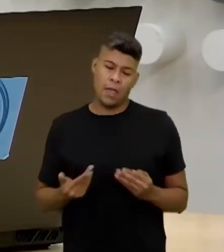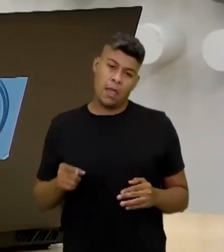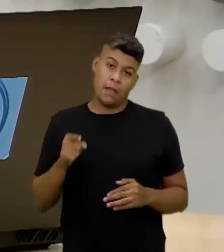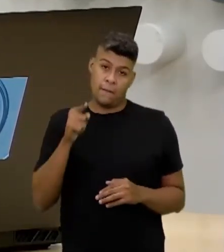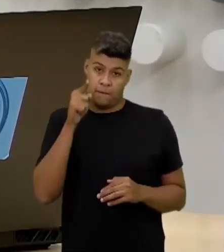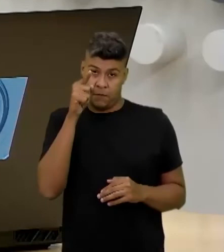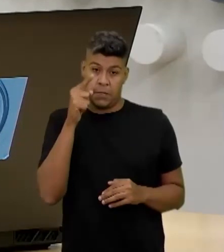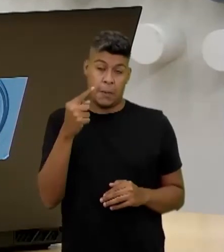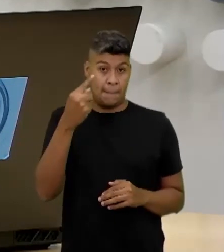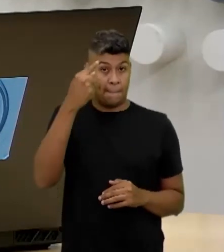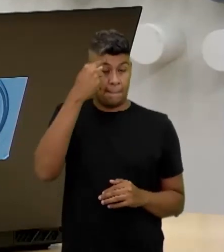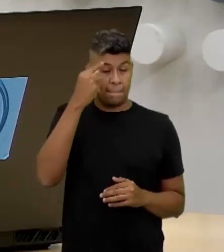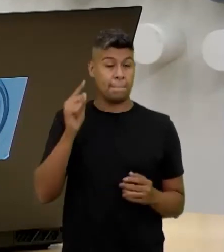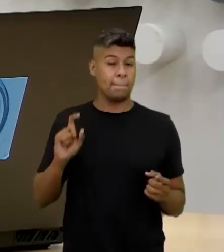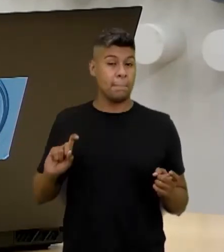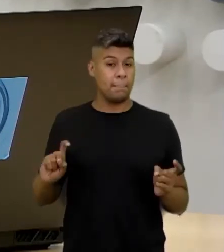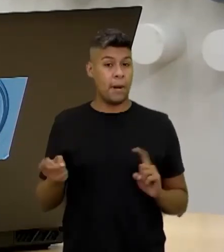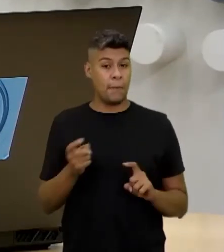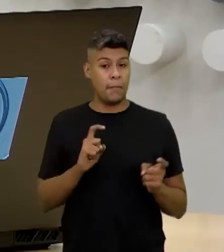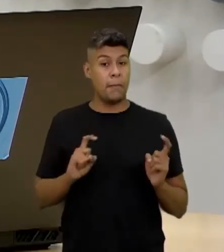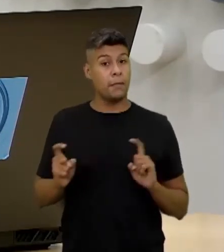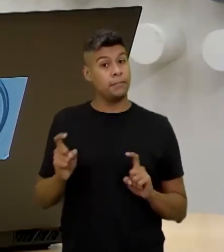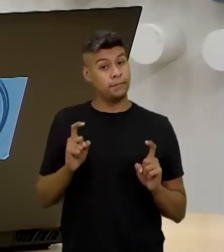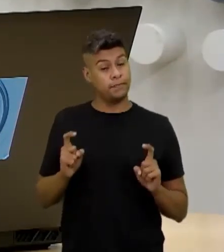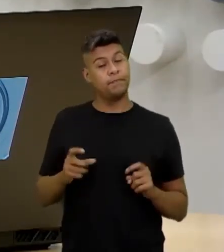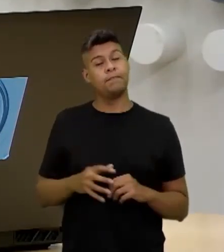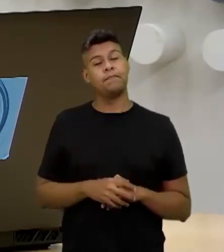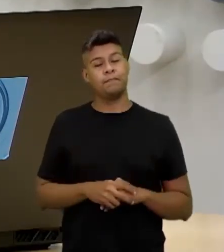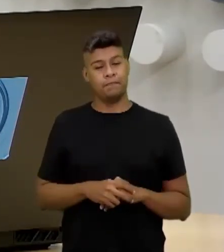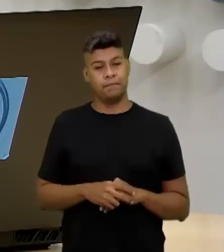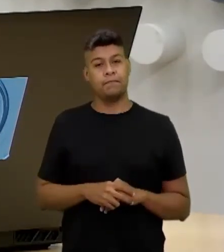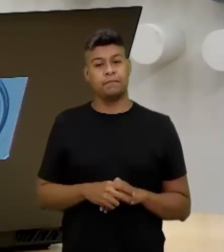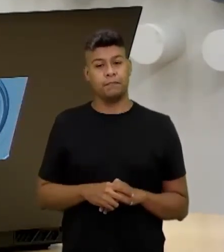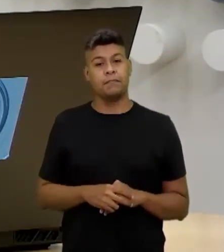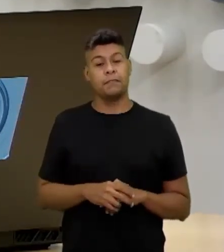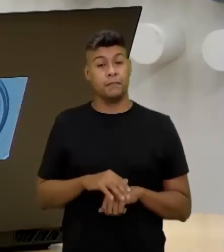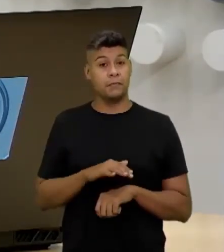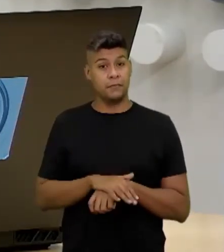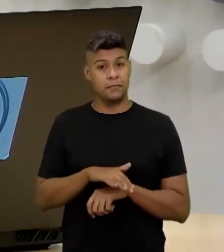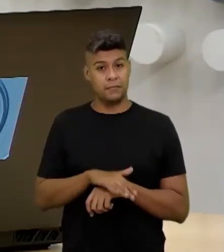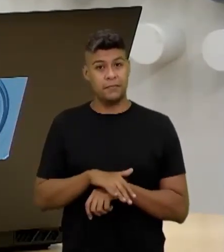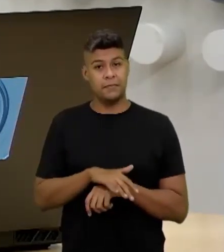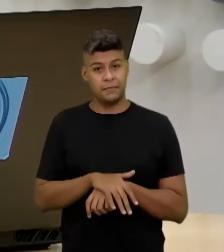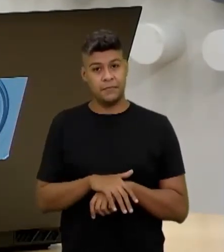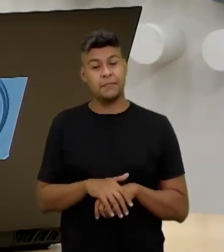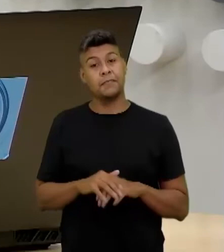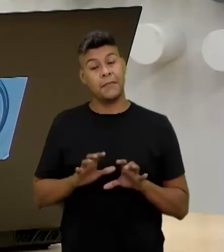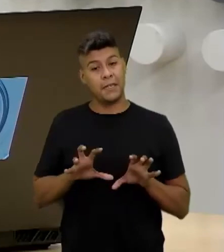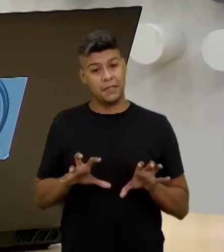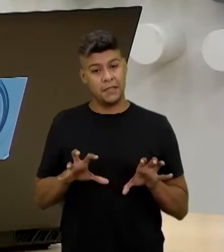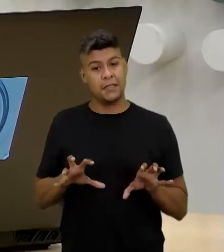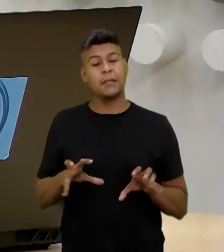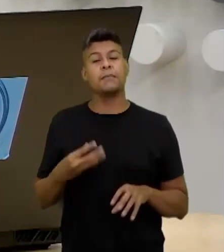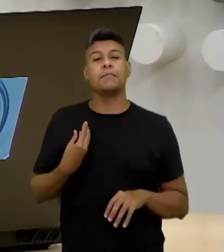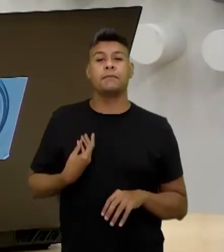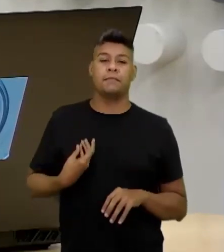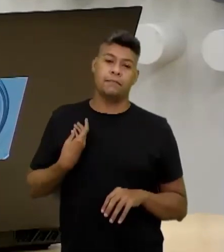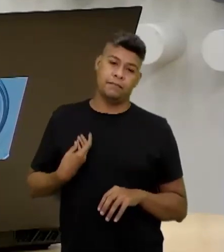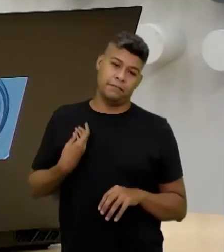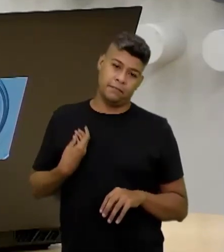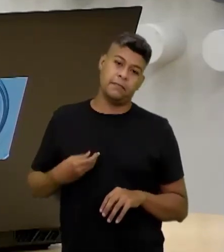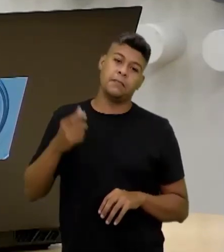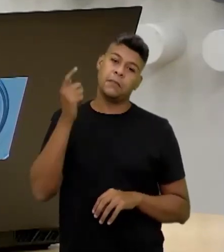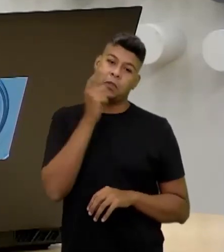questões para vocês discutirem e debaterem percebam que Fazendo esse exercício em grande medida